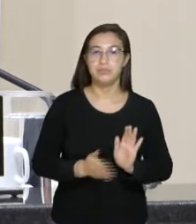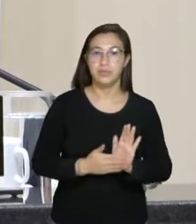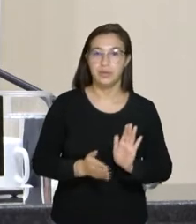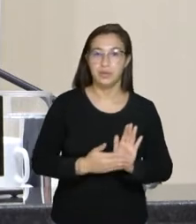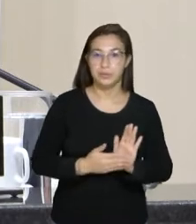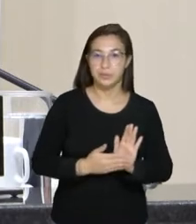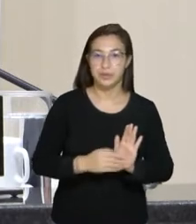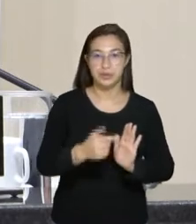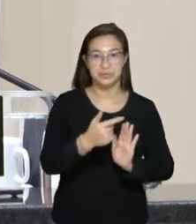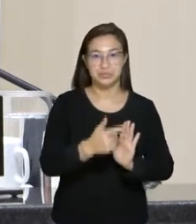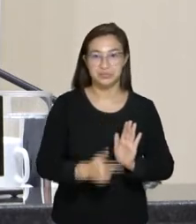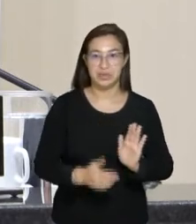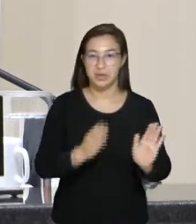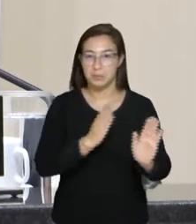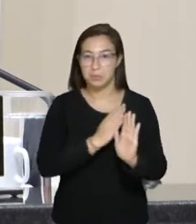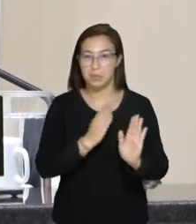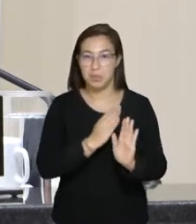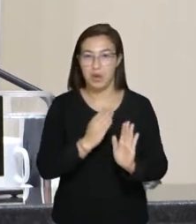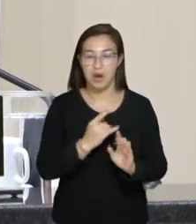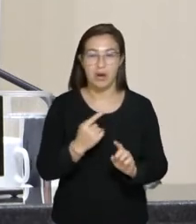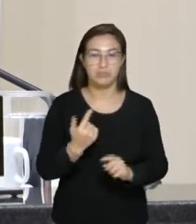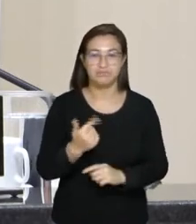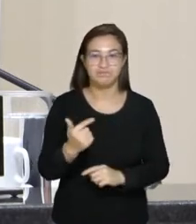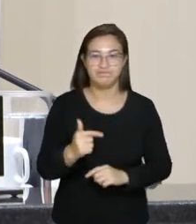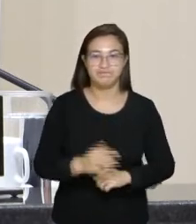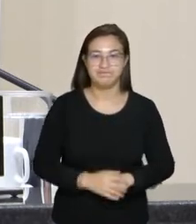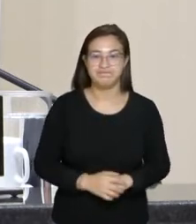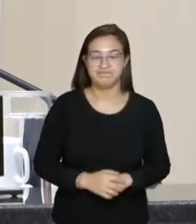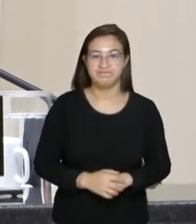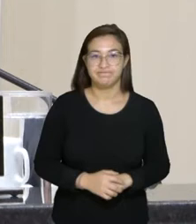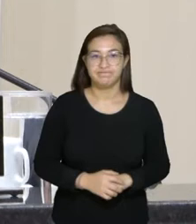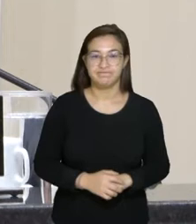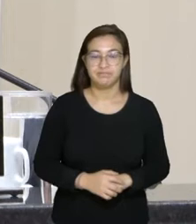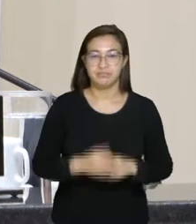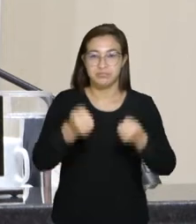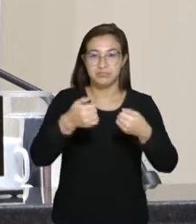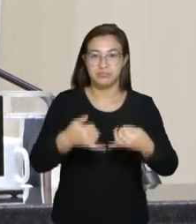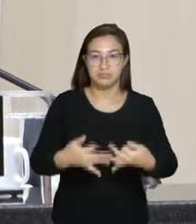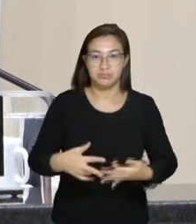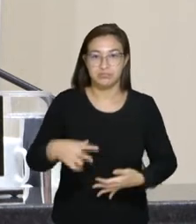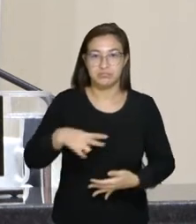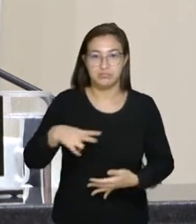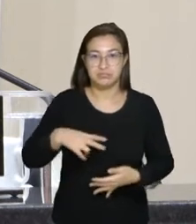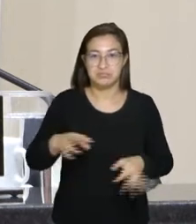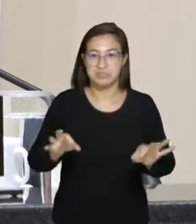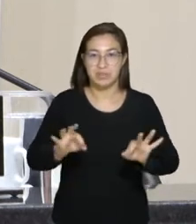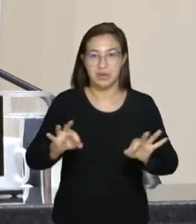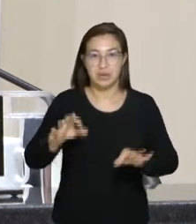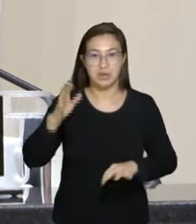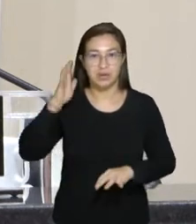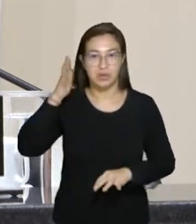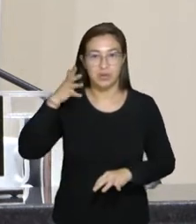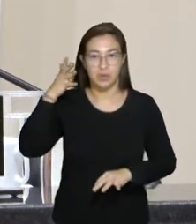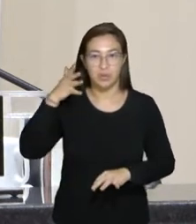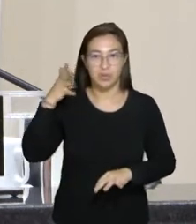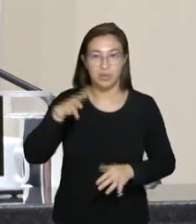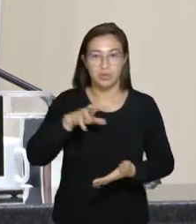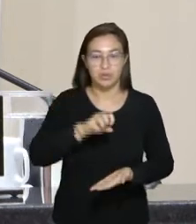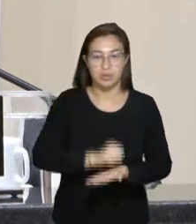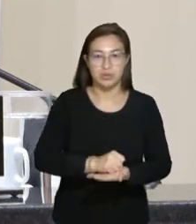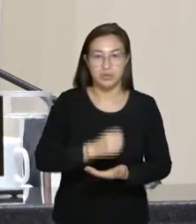foram apreciadas. Explicações pessoais. Não houve oradores